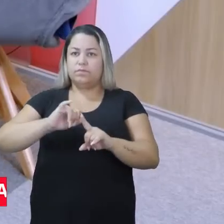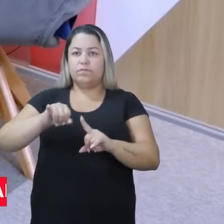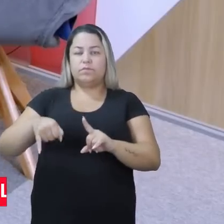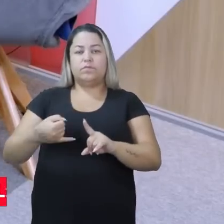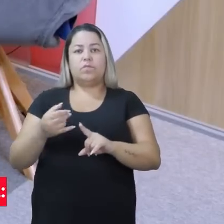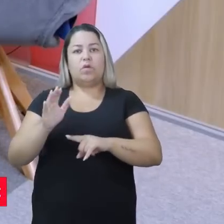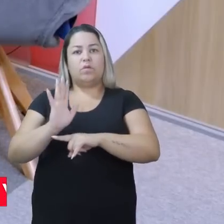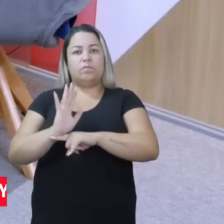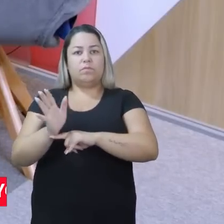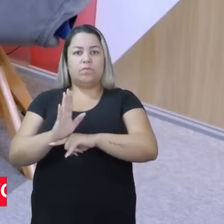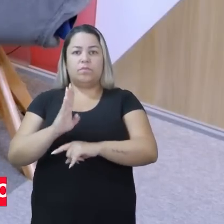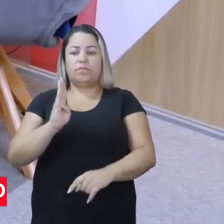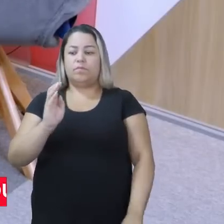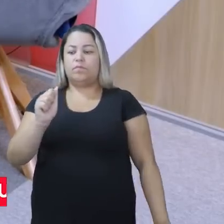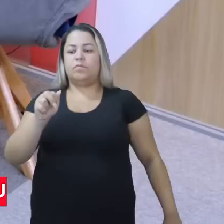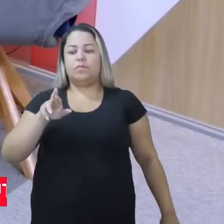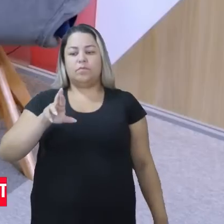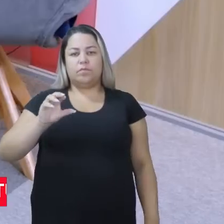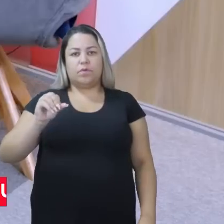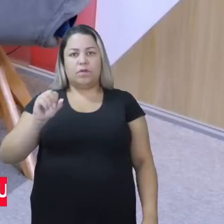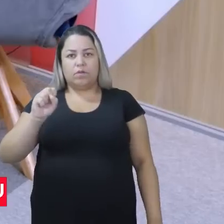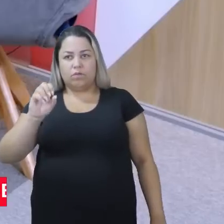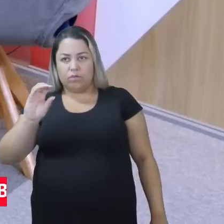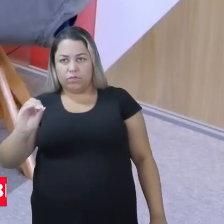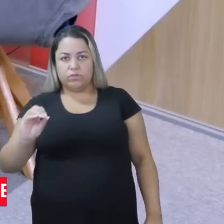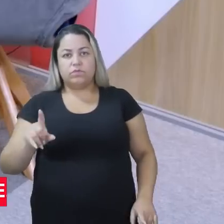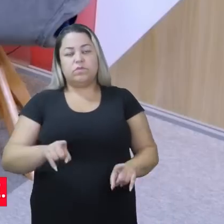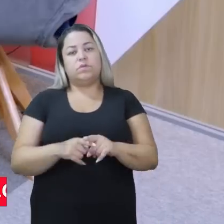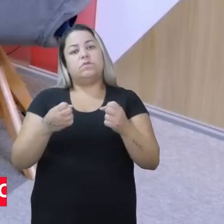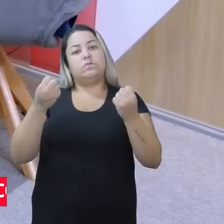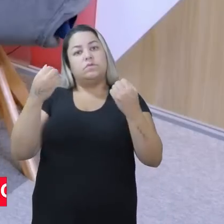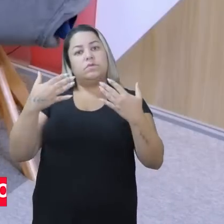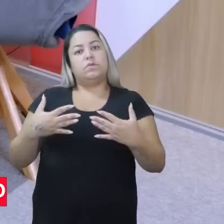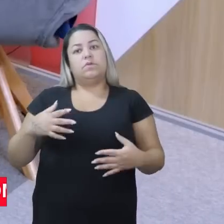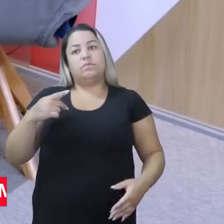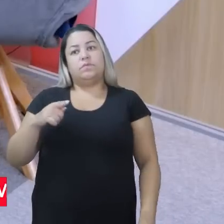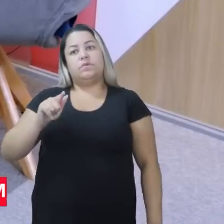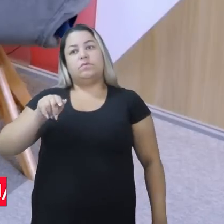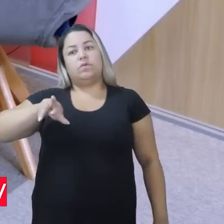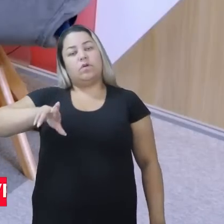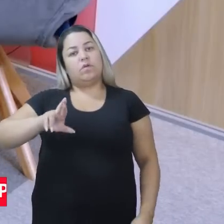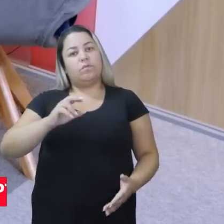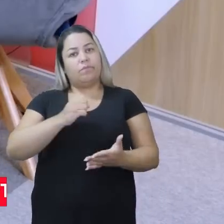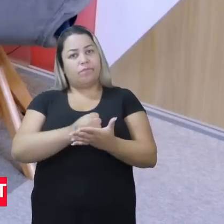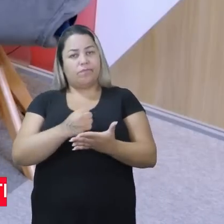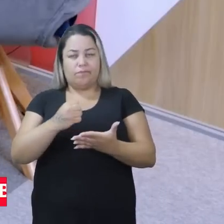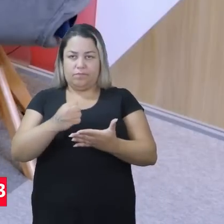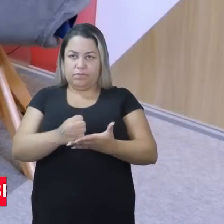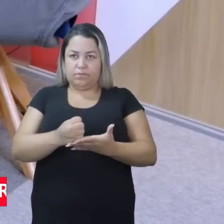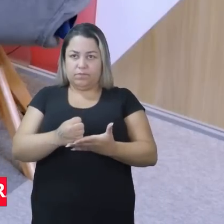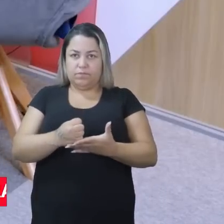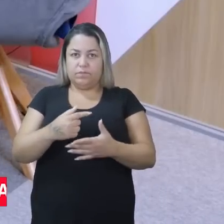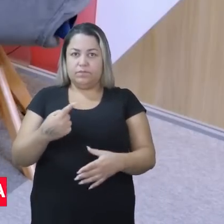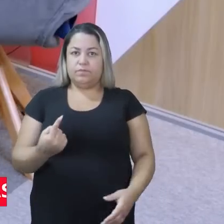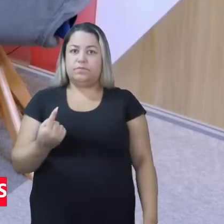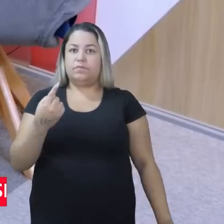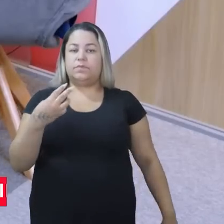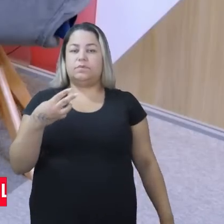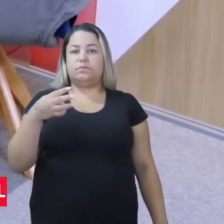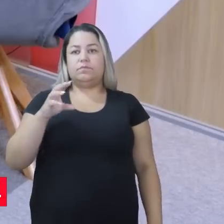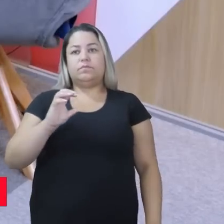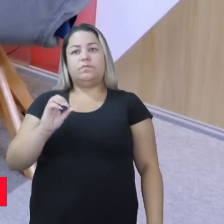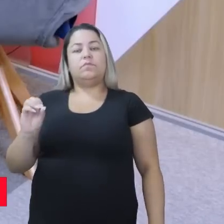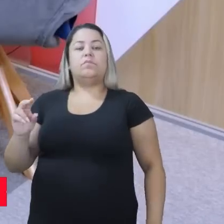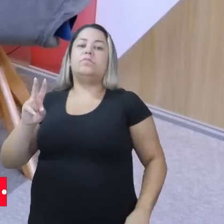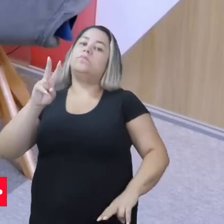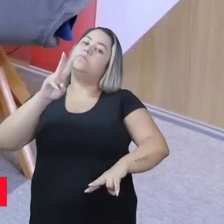do ministro Barroso, né, um vídeo em que ele explica que a PGR ofereceu um acordo aí para 1.200 presos pelos atos,